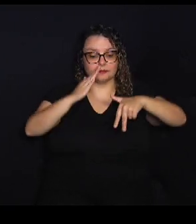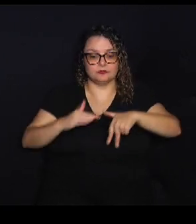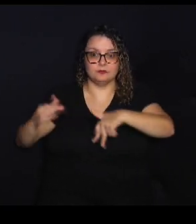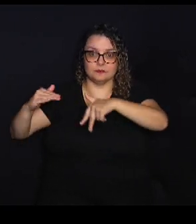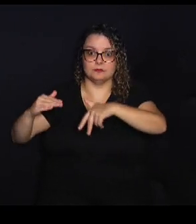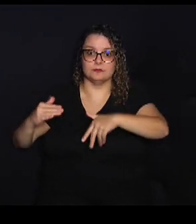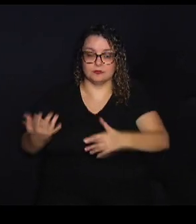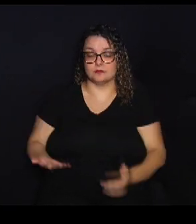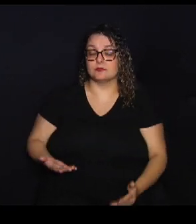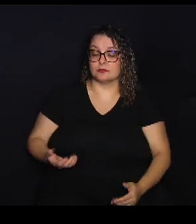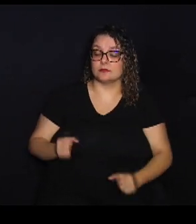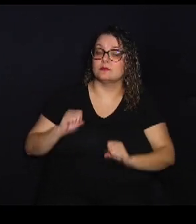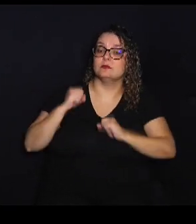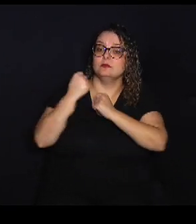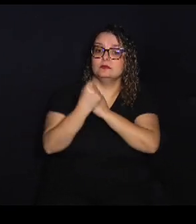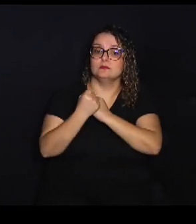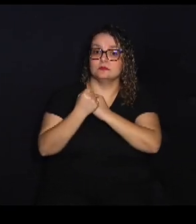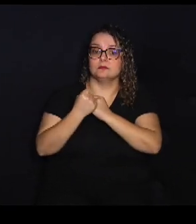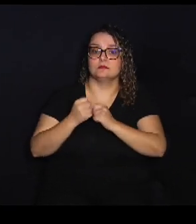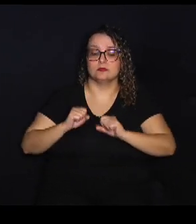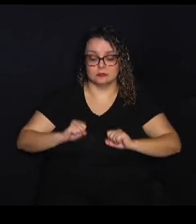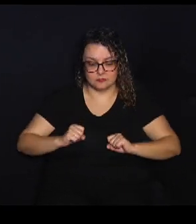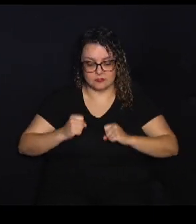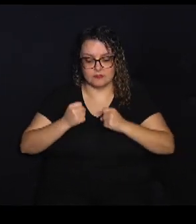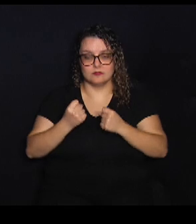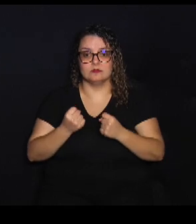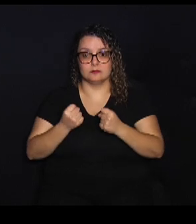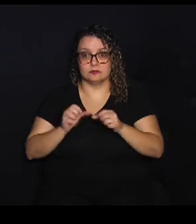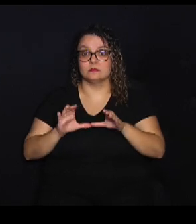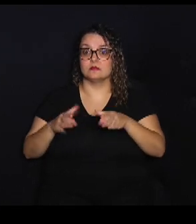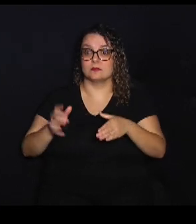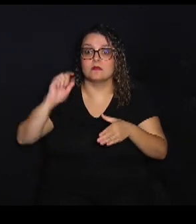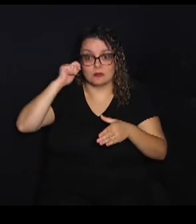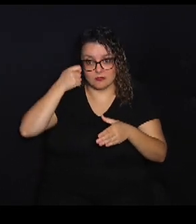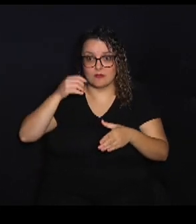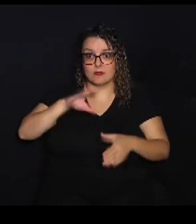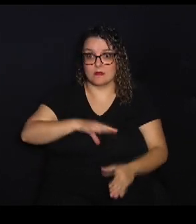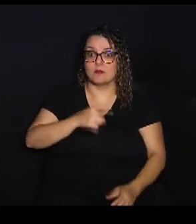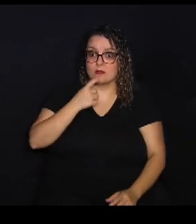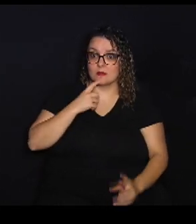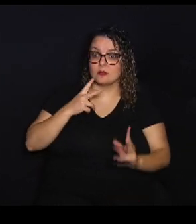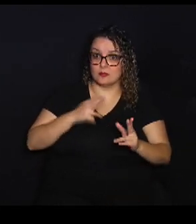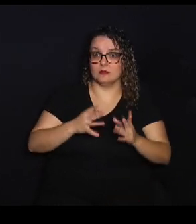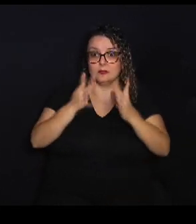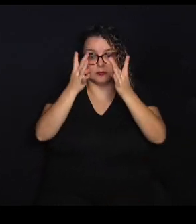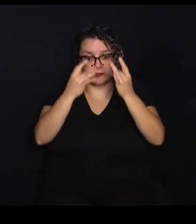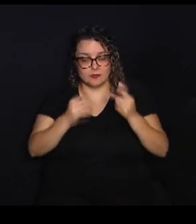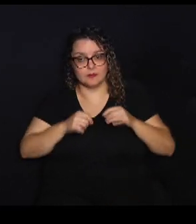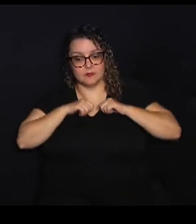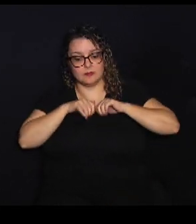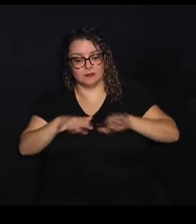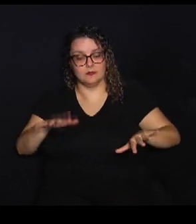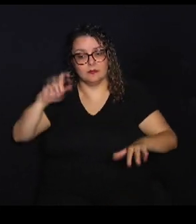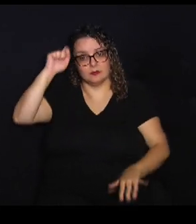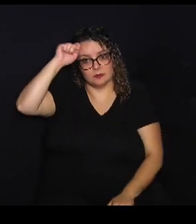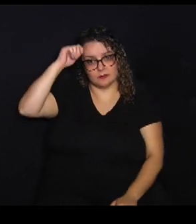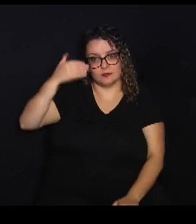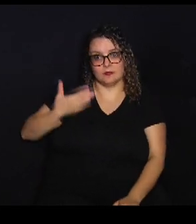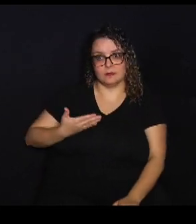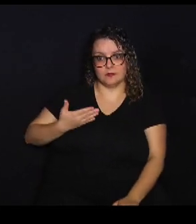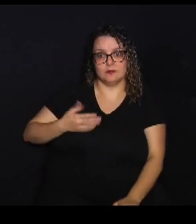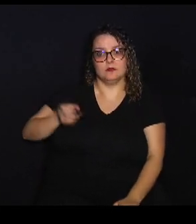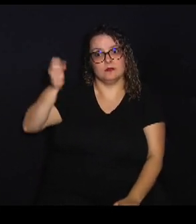e integração social dos membros da comunidade negra de Campinas, bem como na difusão da cultura afro-brasileira no